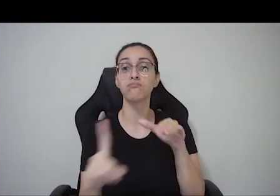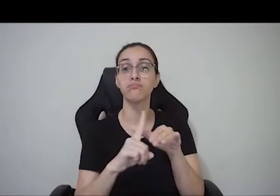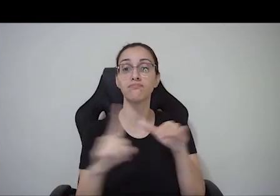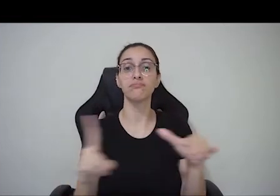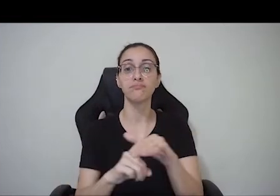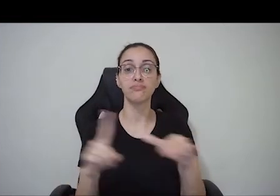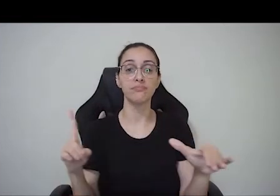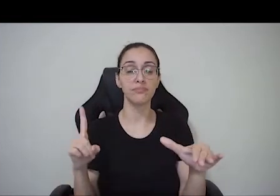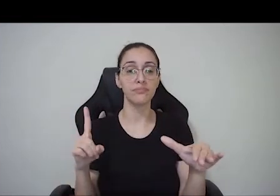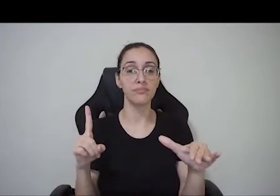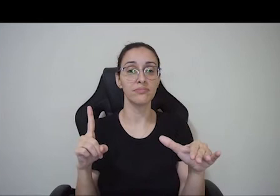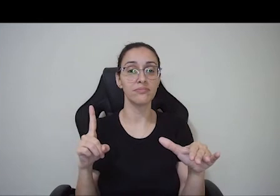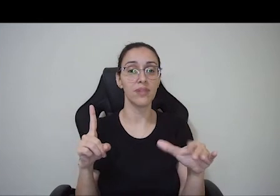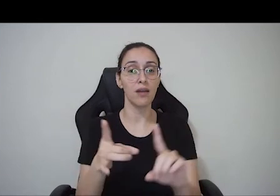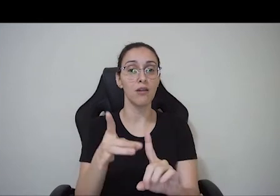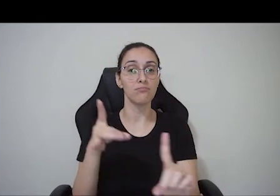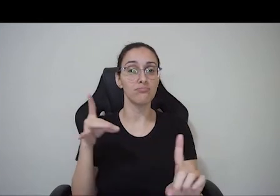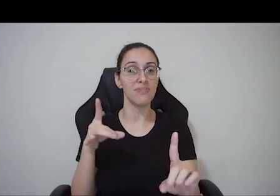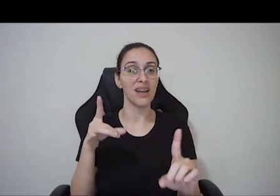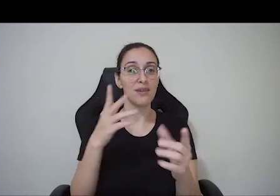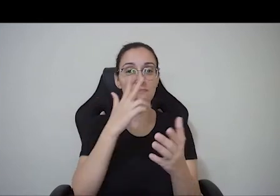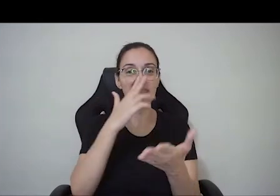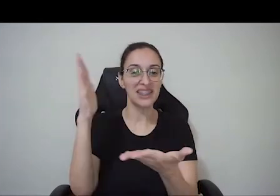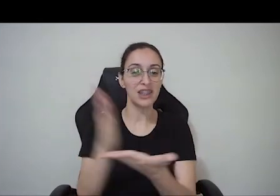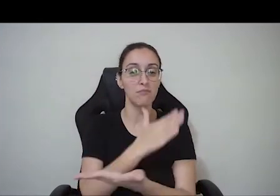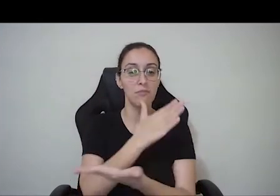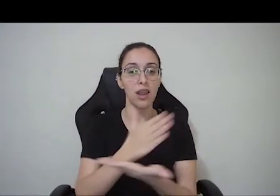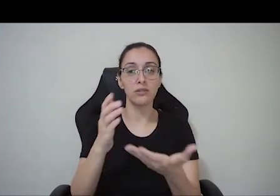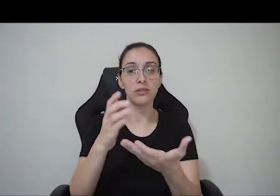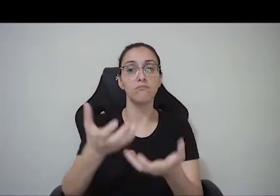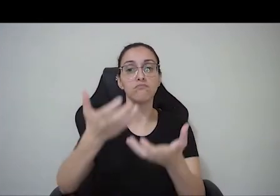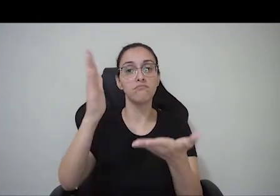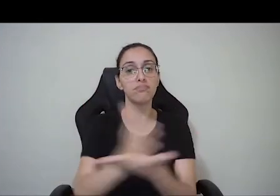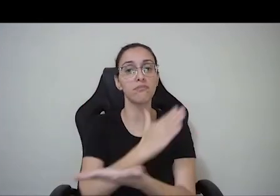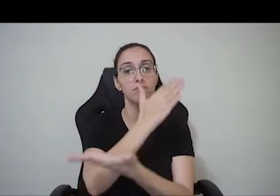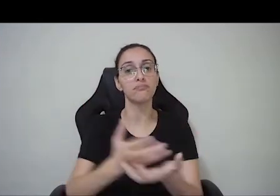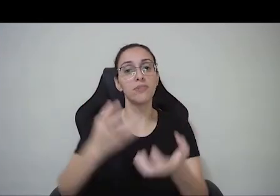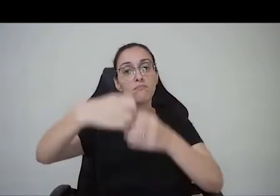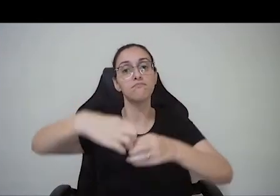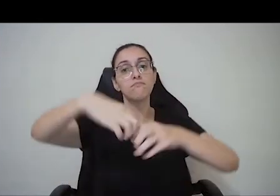as pessoas separadas num só lugar. E eu trouxe